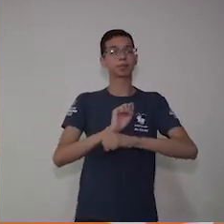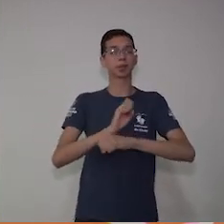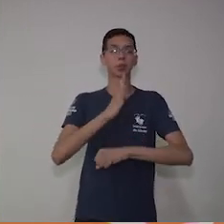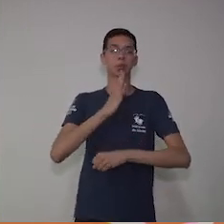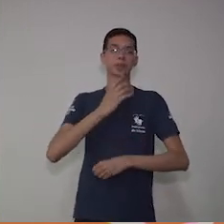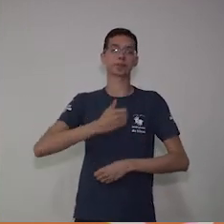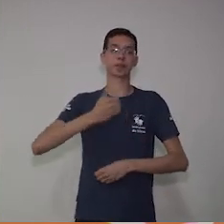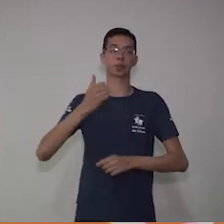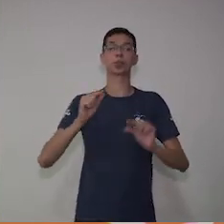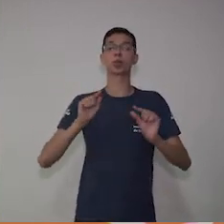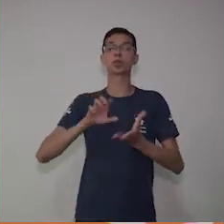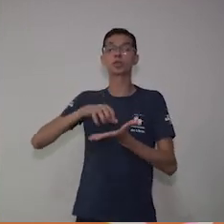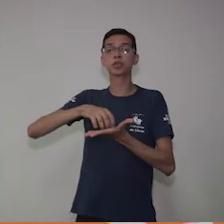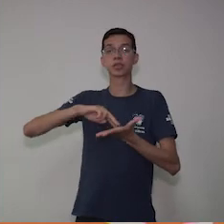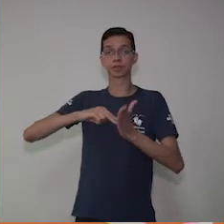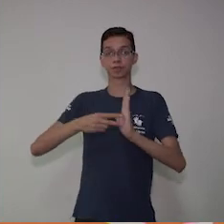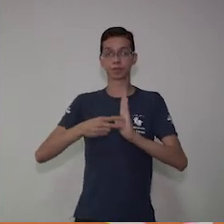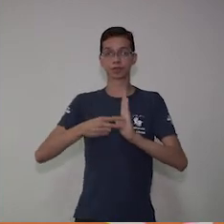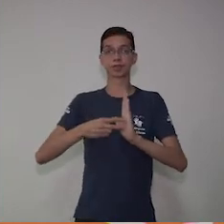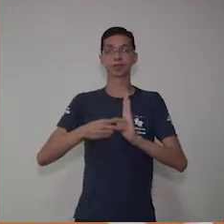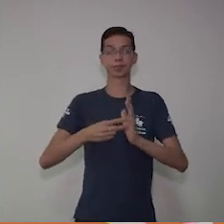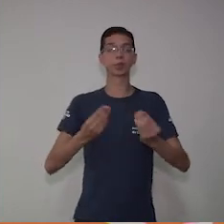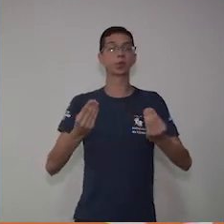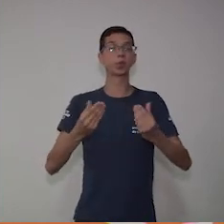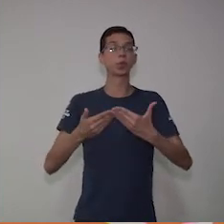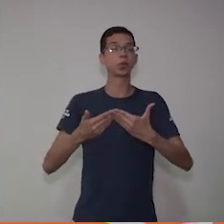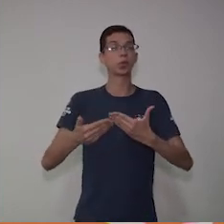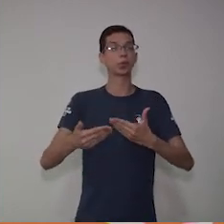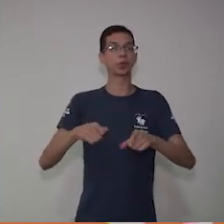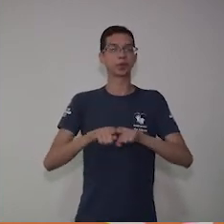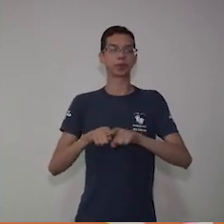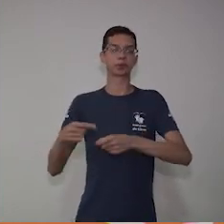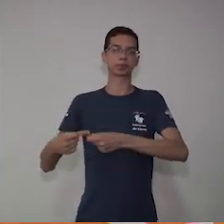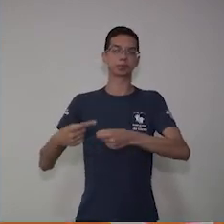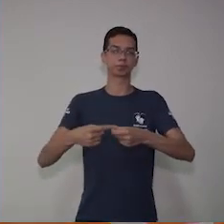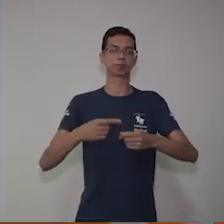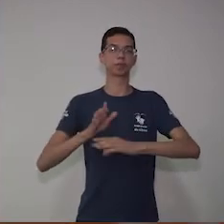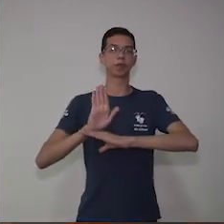qual a sua abrangência e de que forma o município pode colaborar.